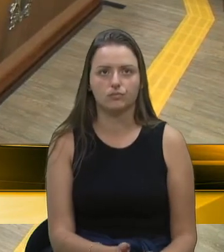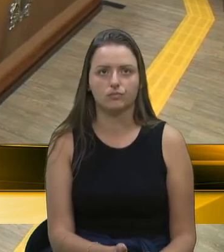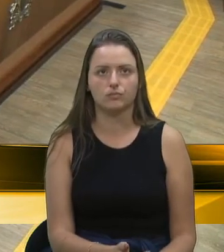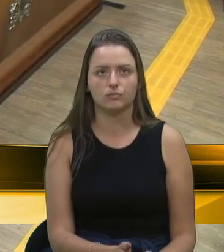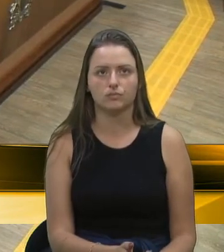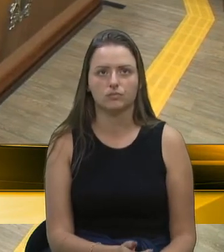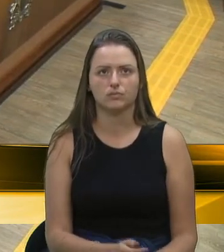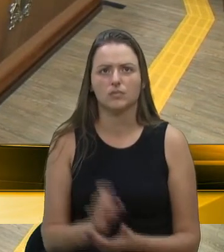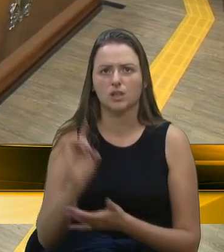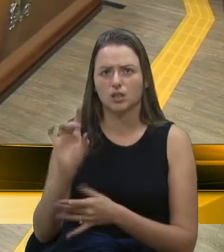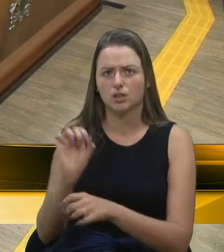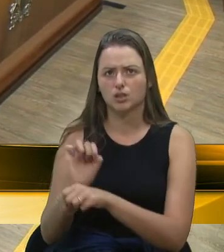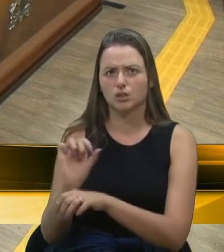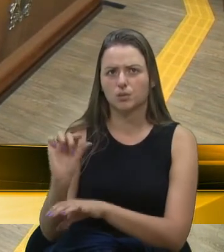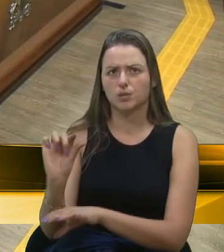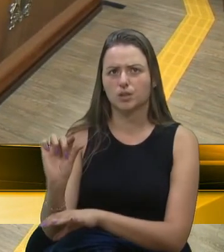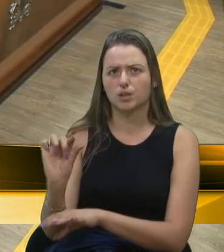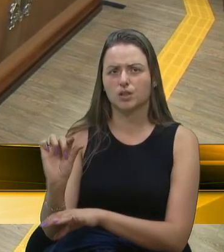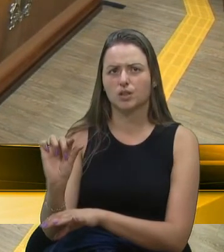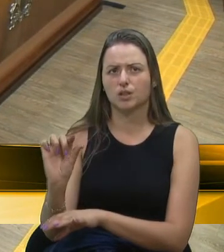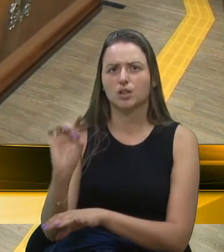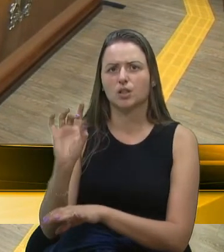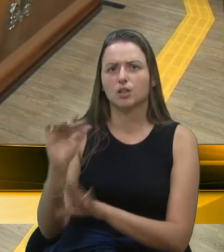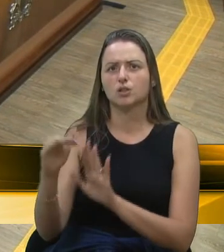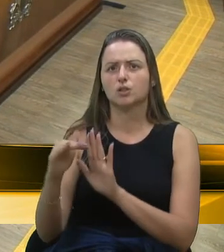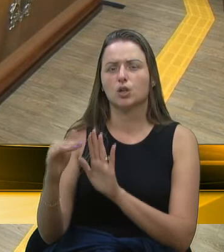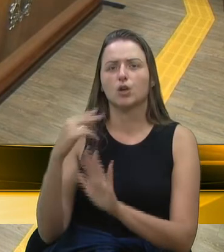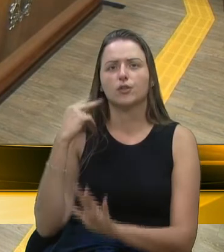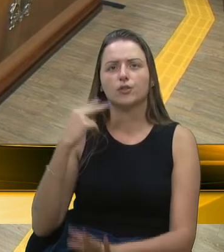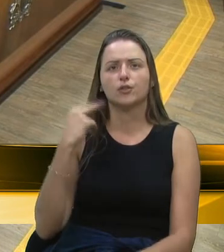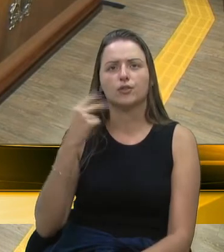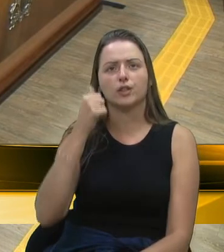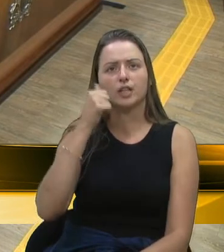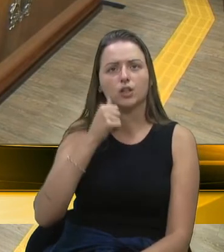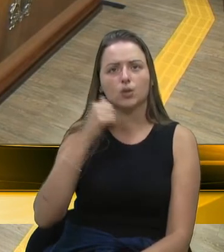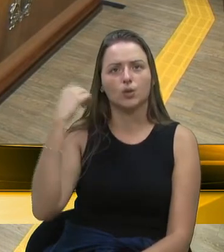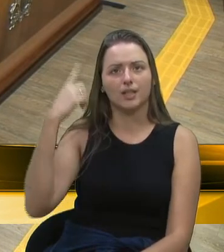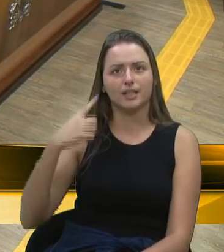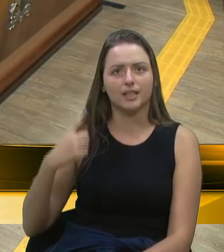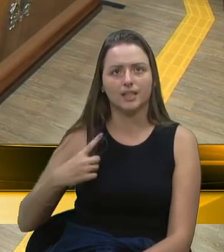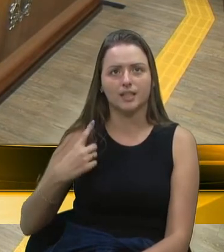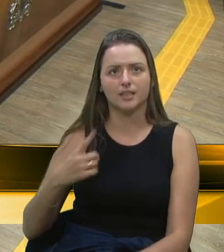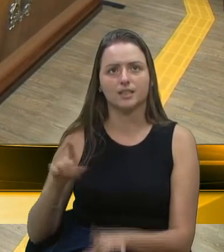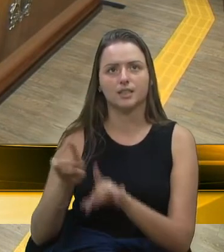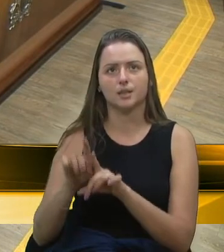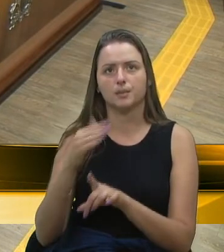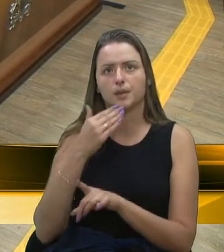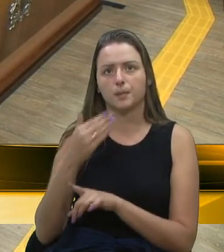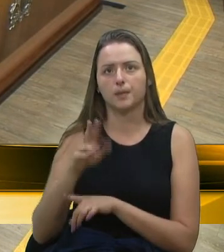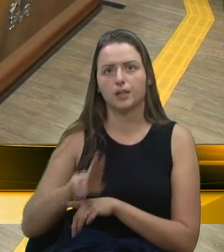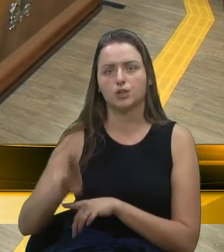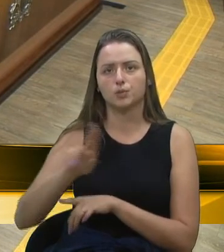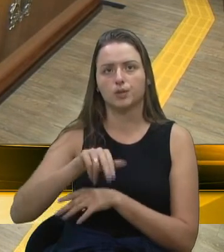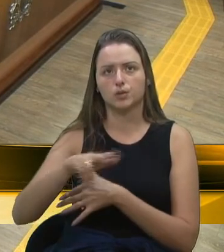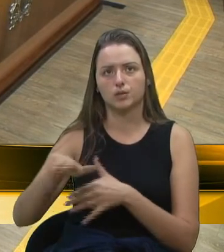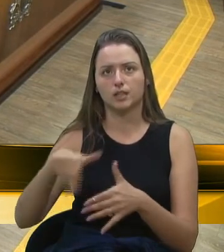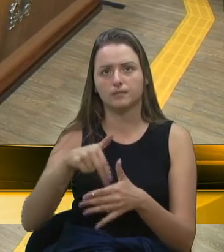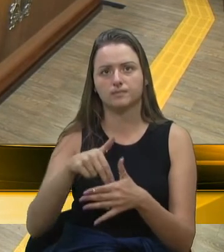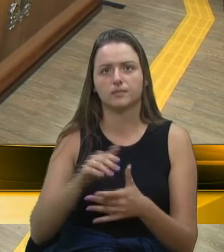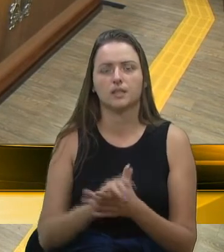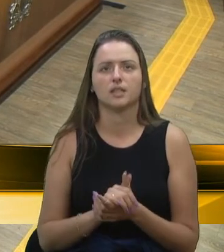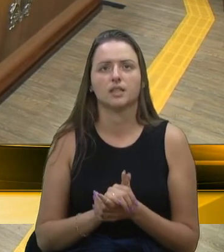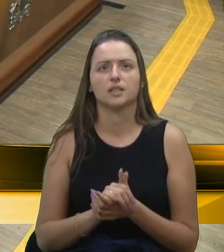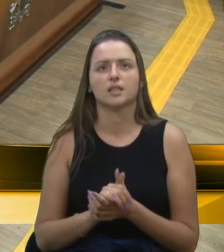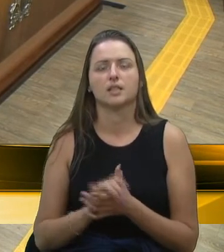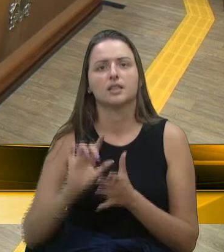Só um instante, por questão de ordem, presidente, e a vereadora Denise Pessoa, remotamente, também pede o uso da palavra. Peço a palavra também. Então, logo